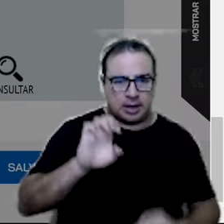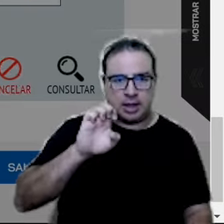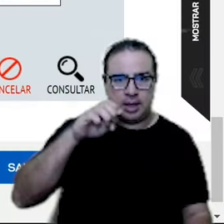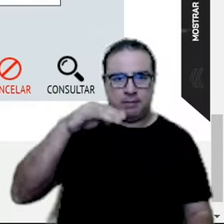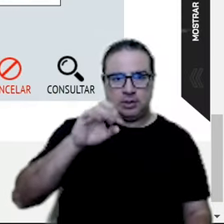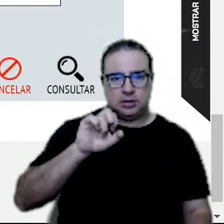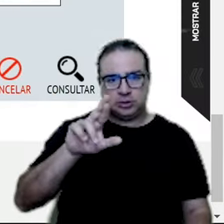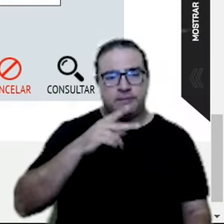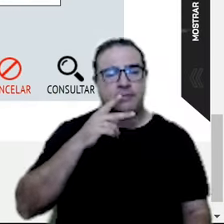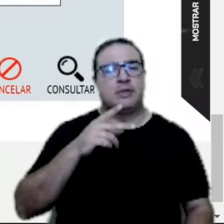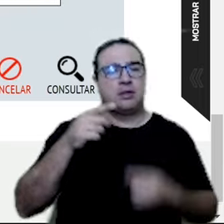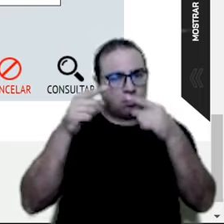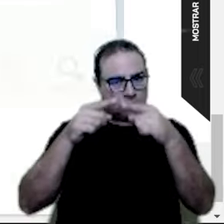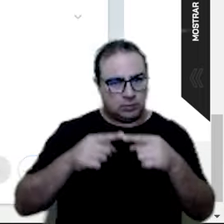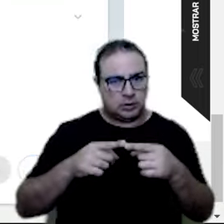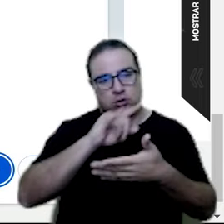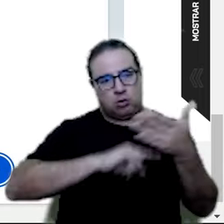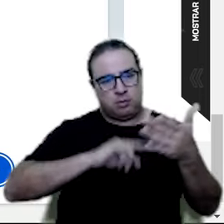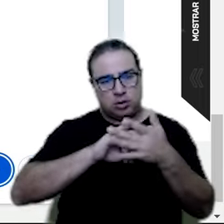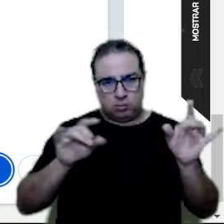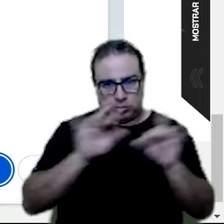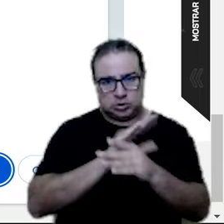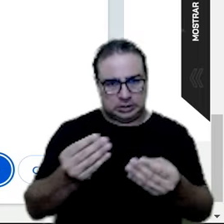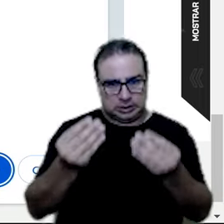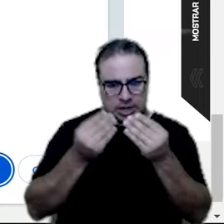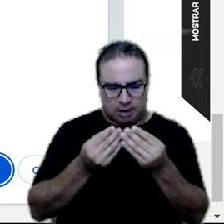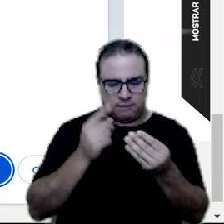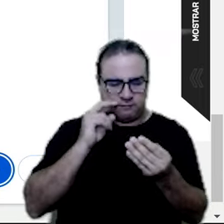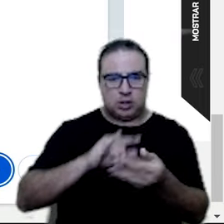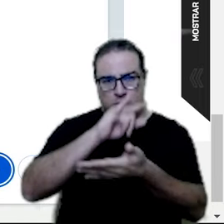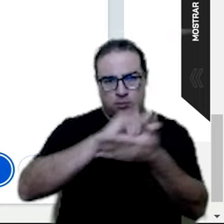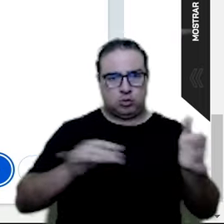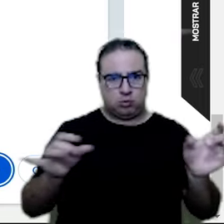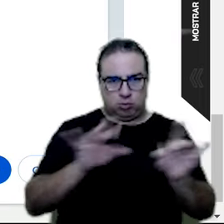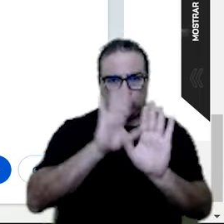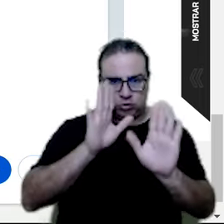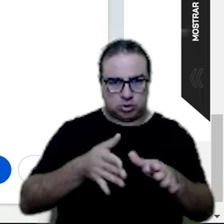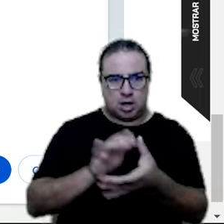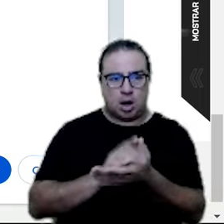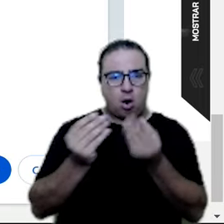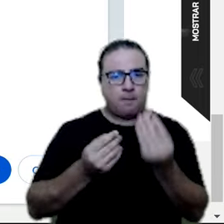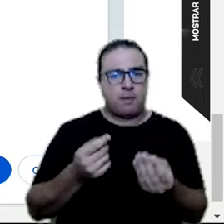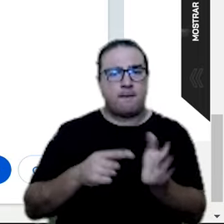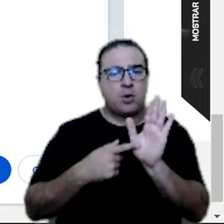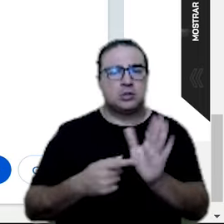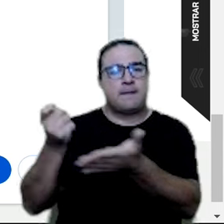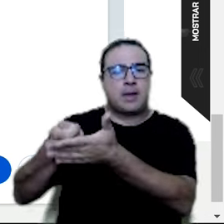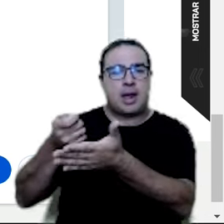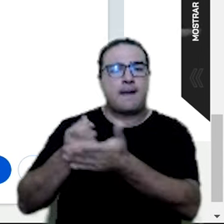emitir E aí documento emitido ele já traz pra gente o documento a situação